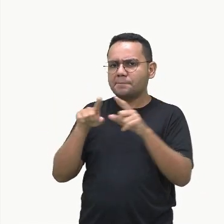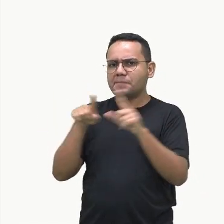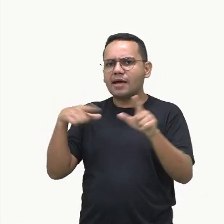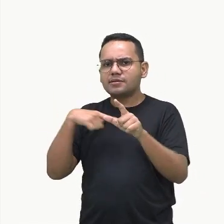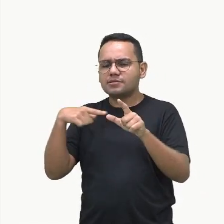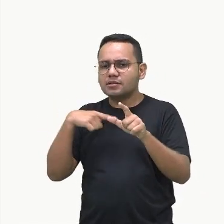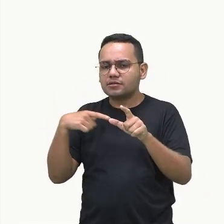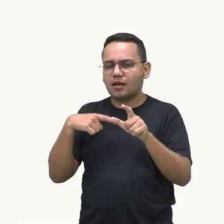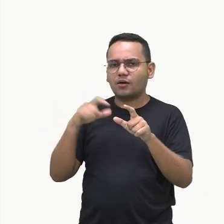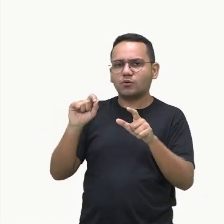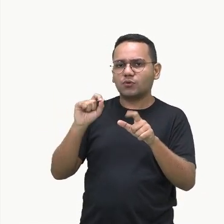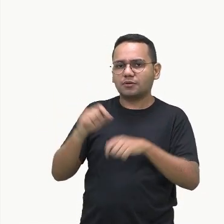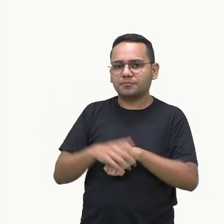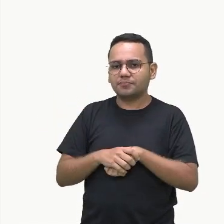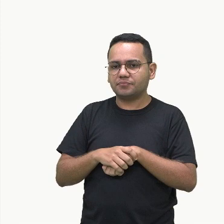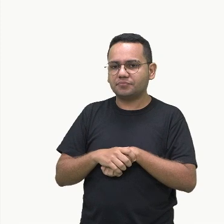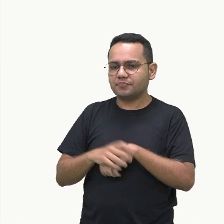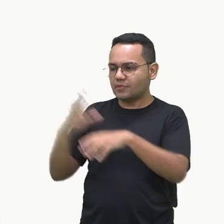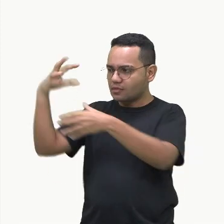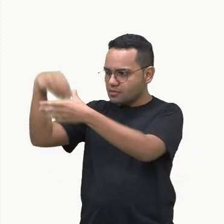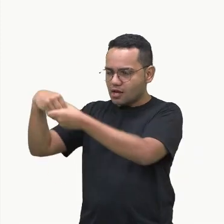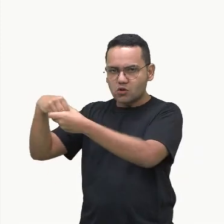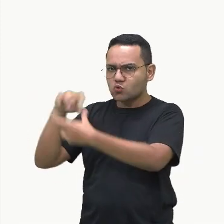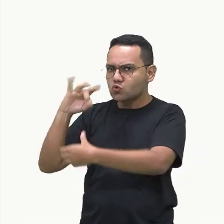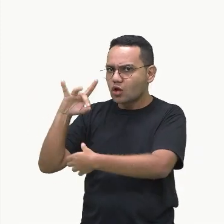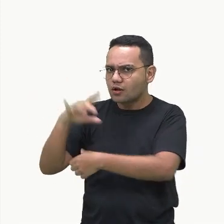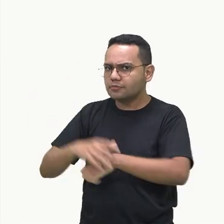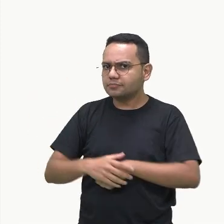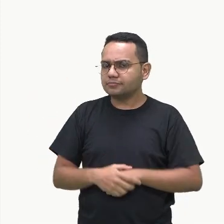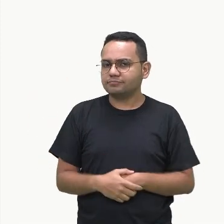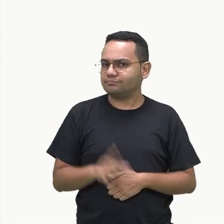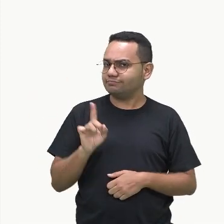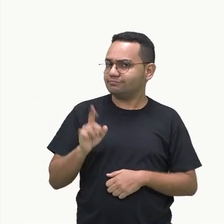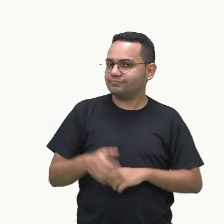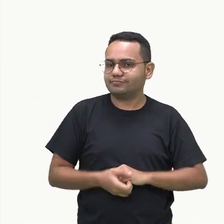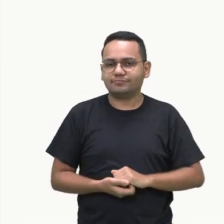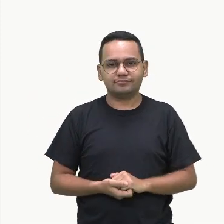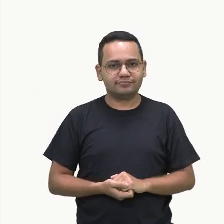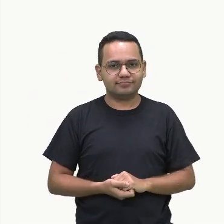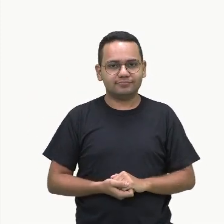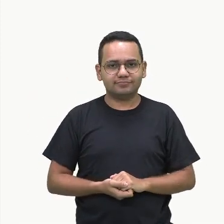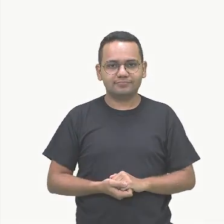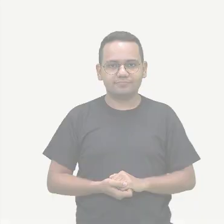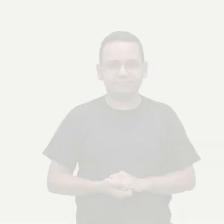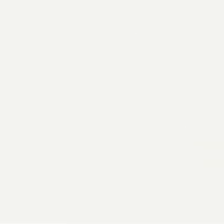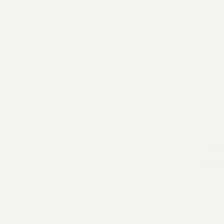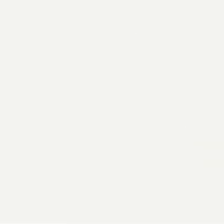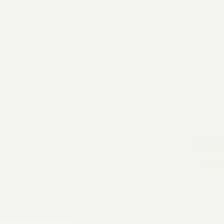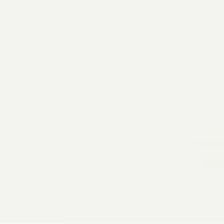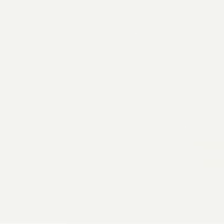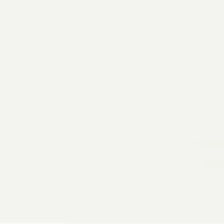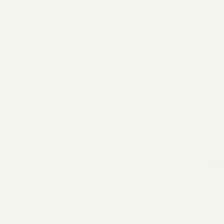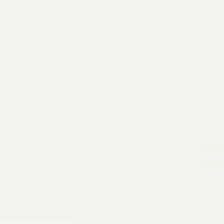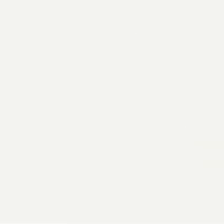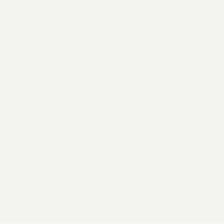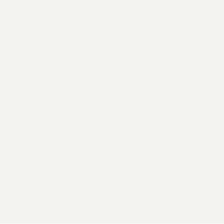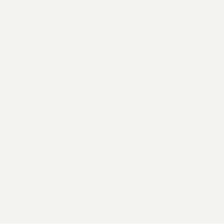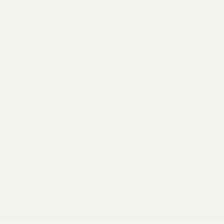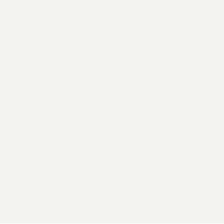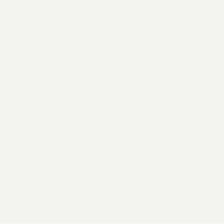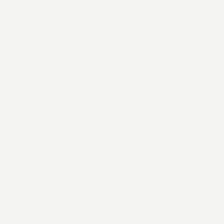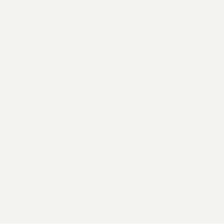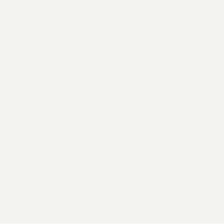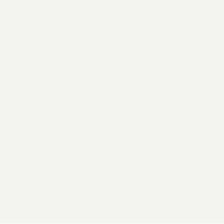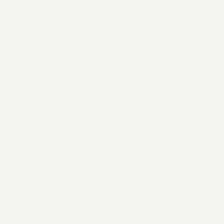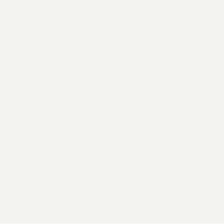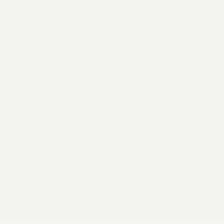ali na região interna? Não. Existem ângulos também que vão estar do mesmo